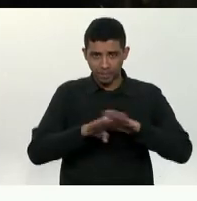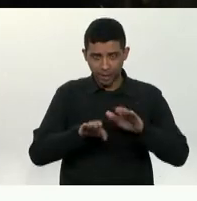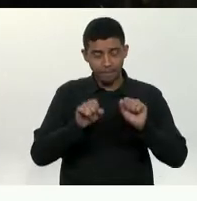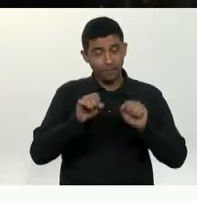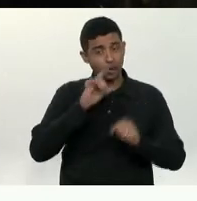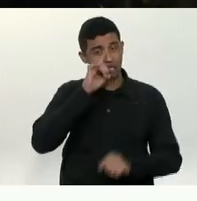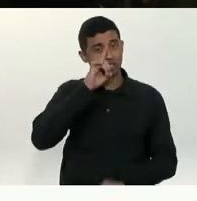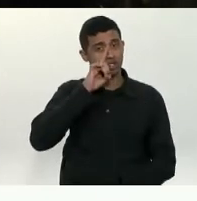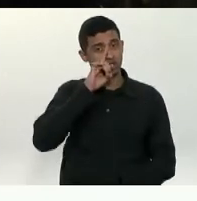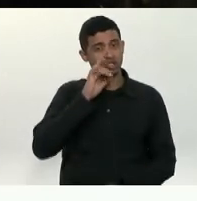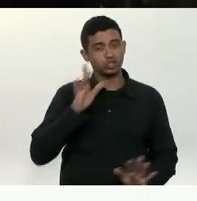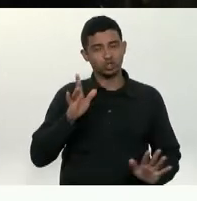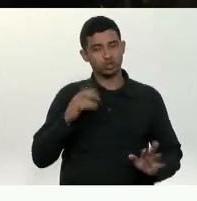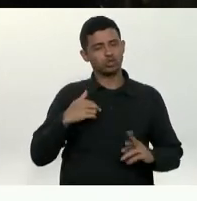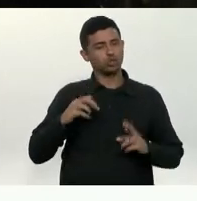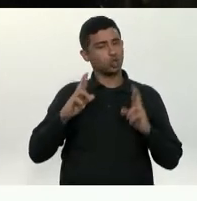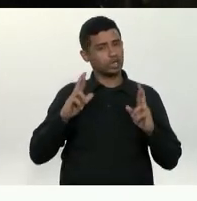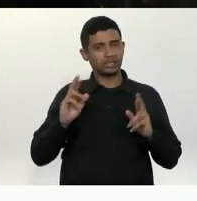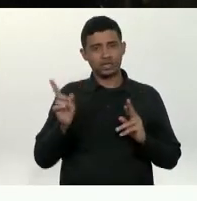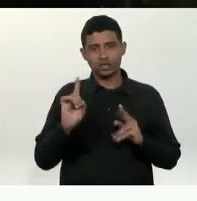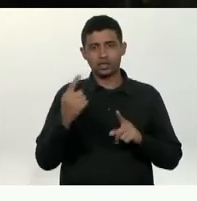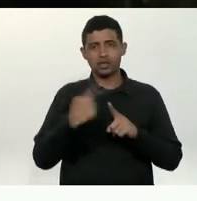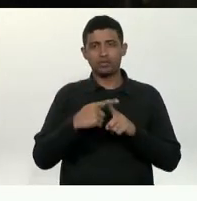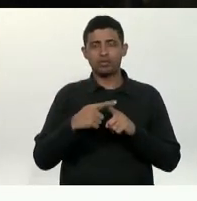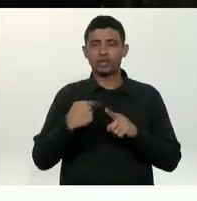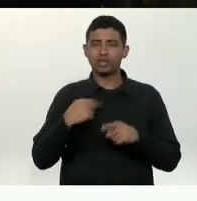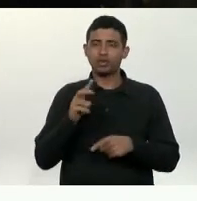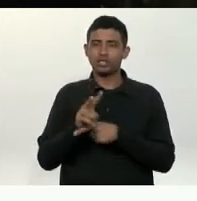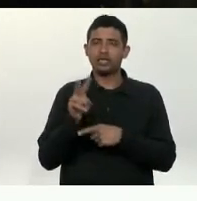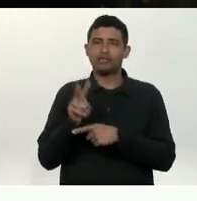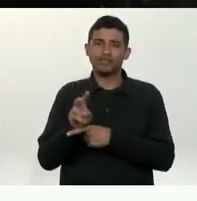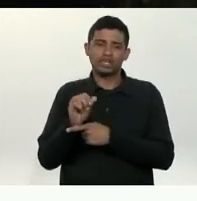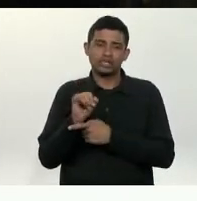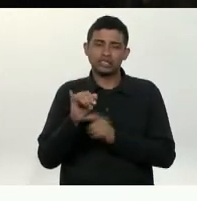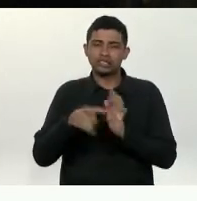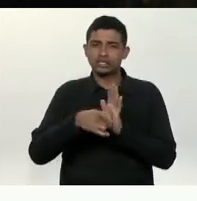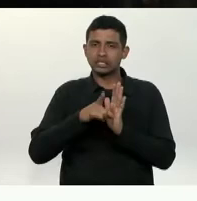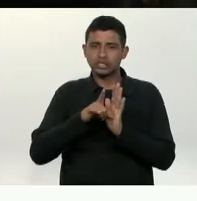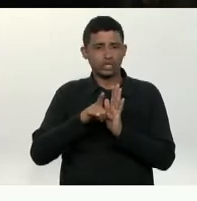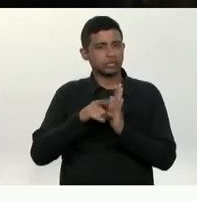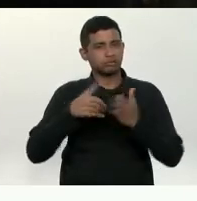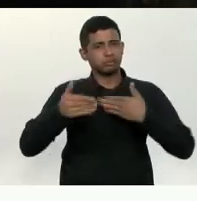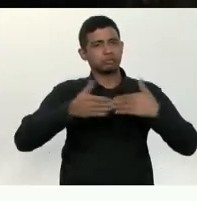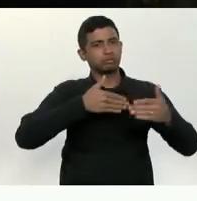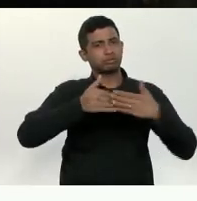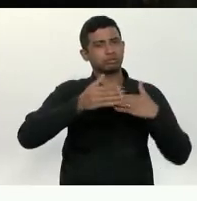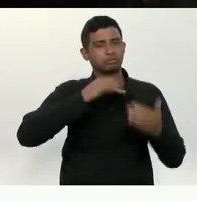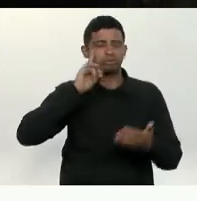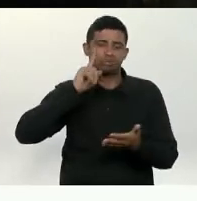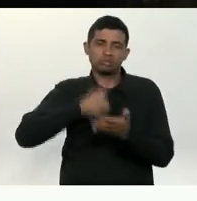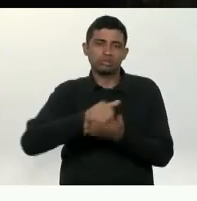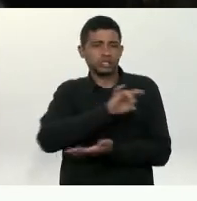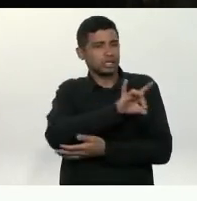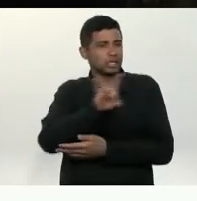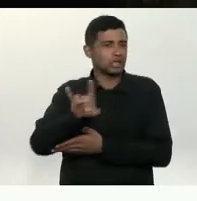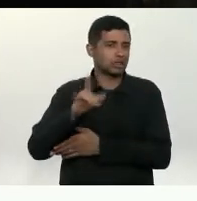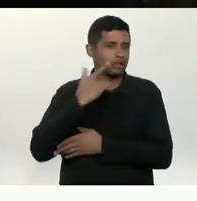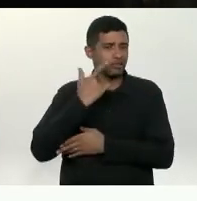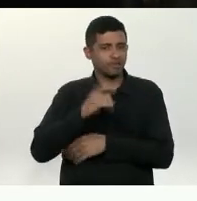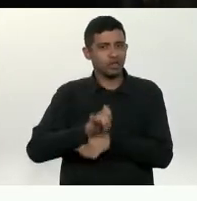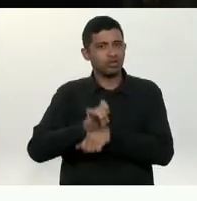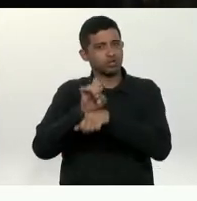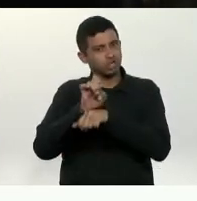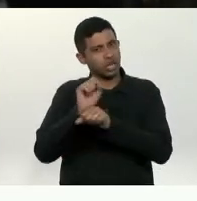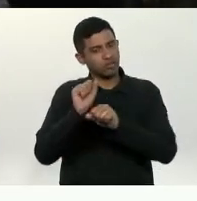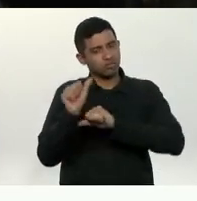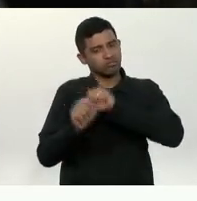não seja, porque eu defendo que tenha que ser antecipado qualquer decisão, com essa companhia que está ou com outra. Eu acho que um Estado que está em